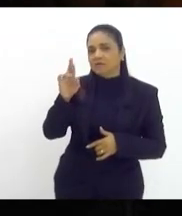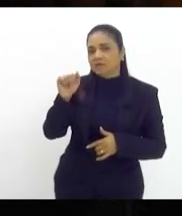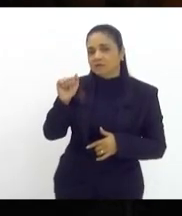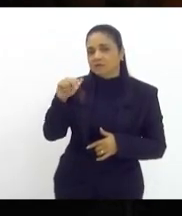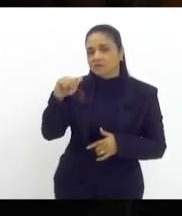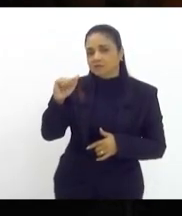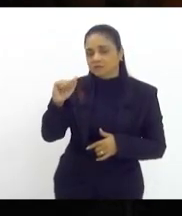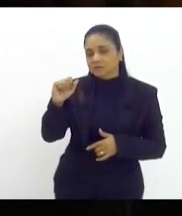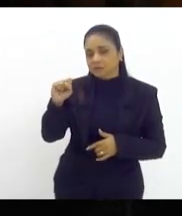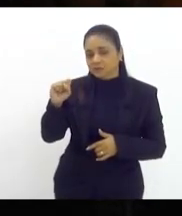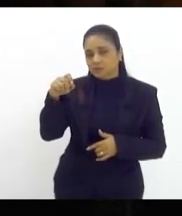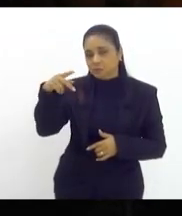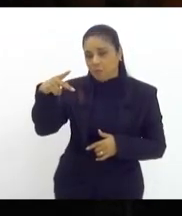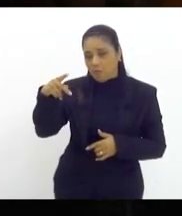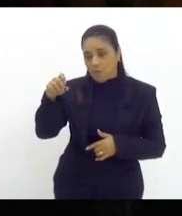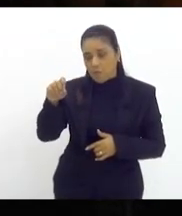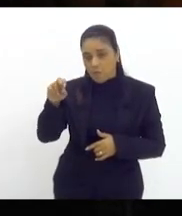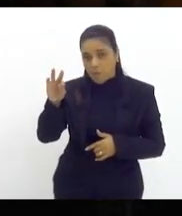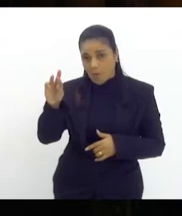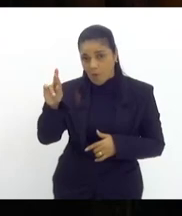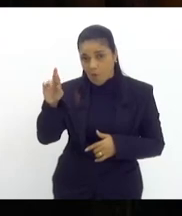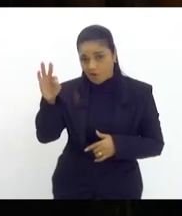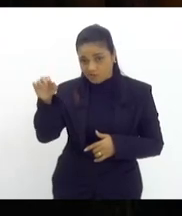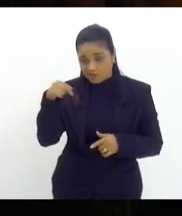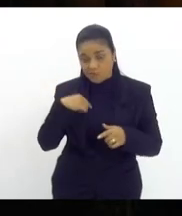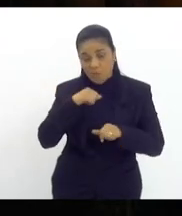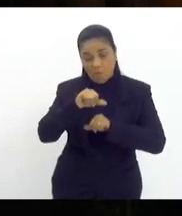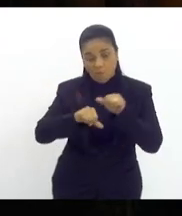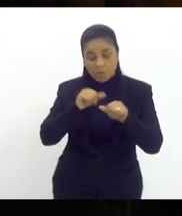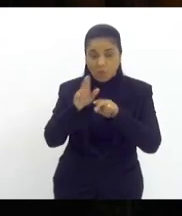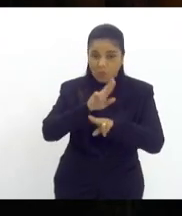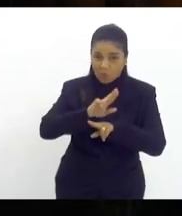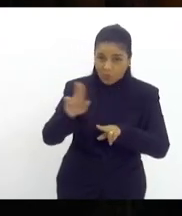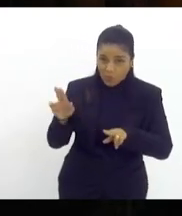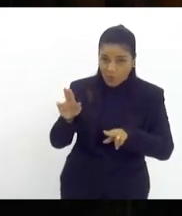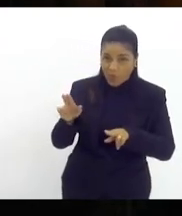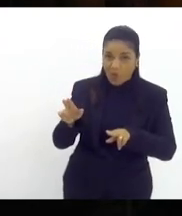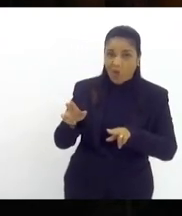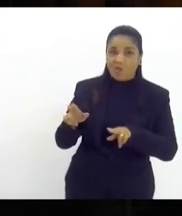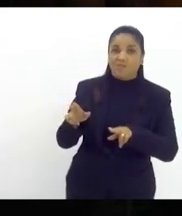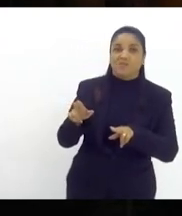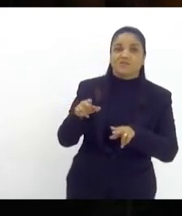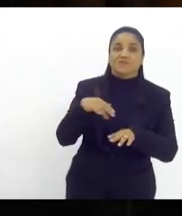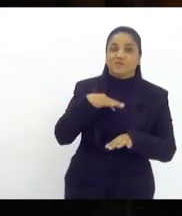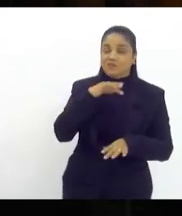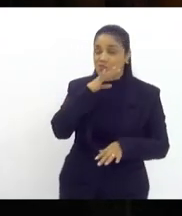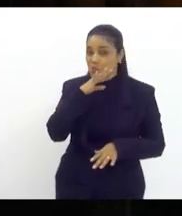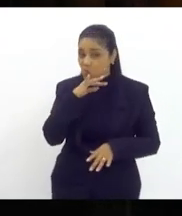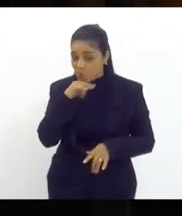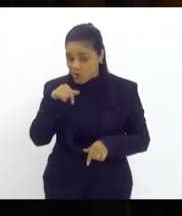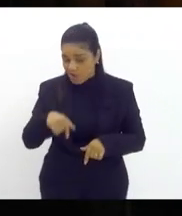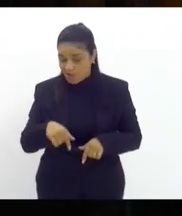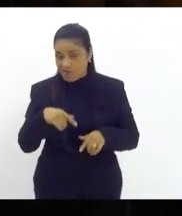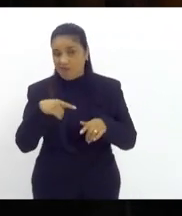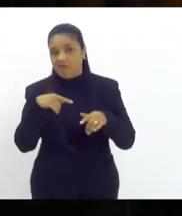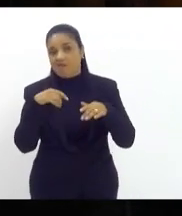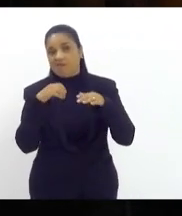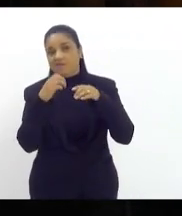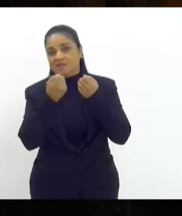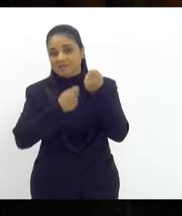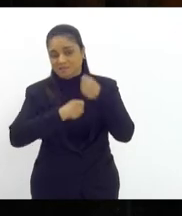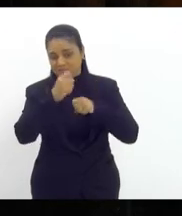mas não mudaram as práticas porque se fosse ruim para a FETransport e para as empresas de todas as cidades do estado do Rio eles